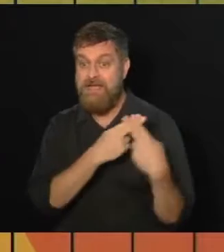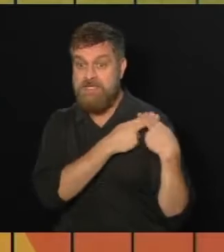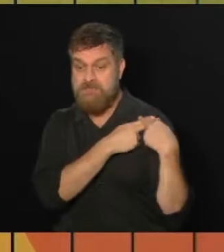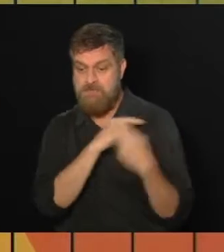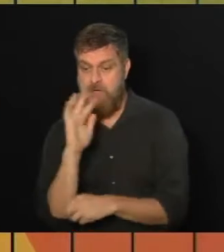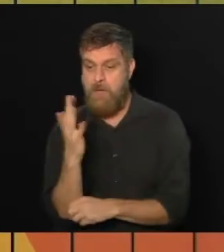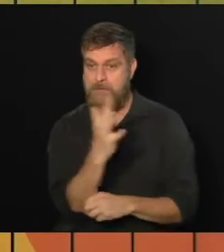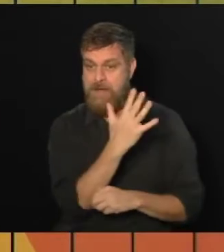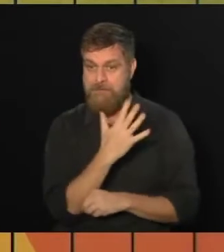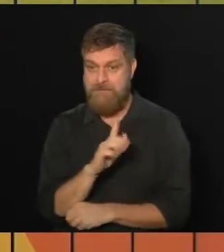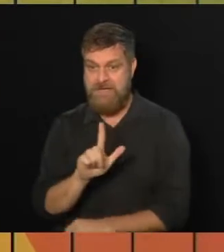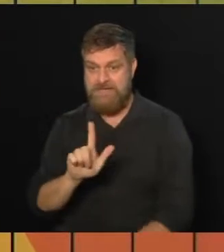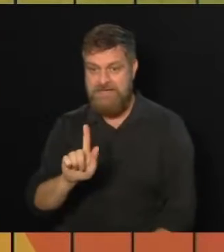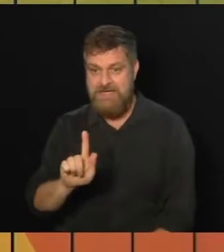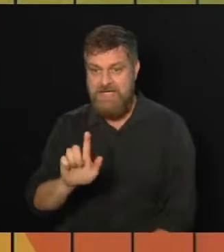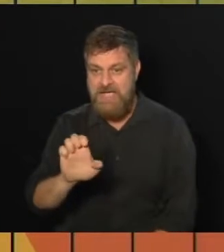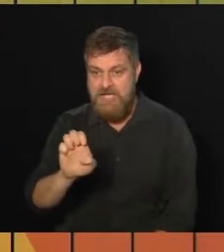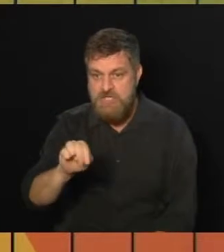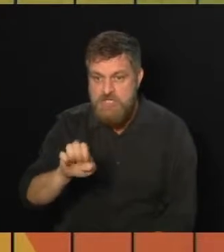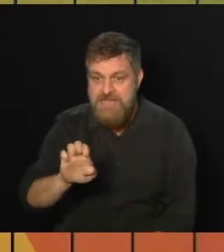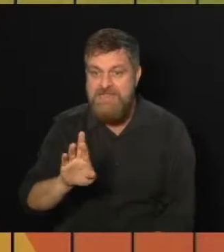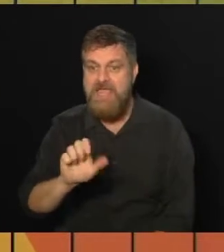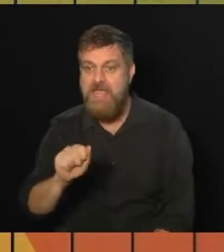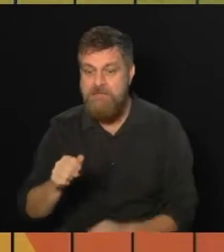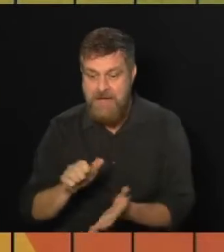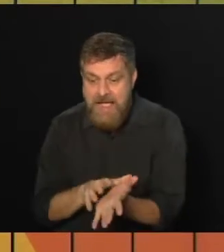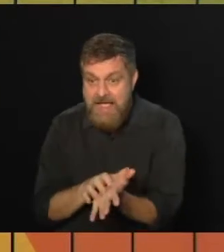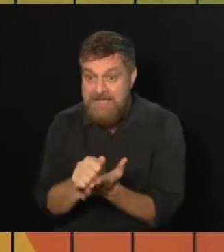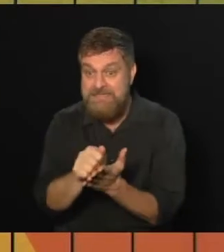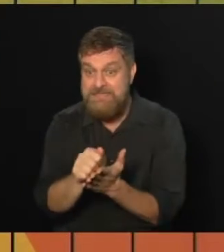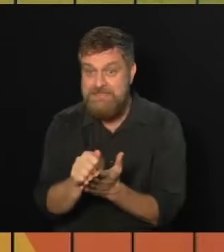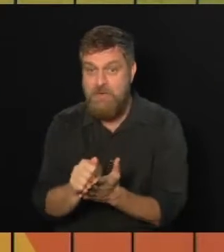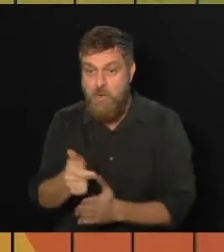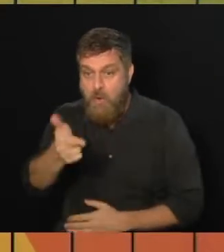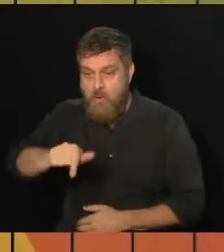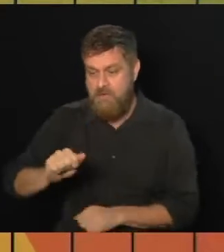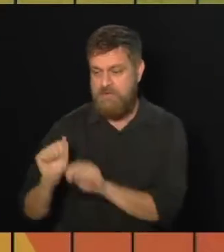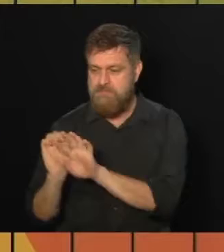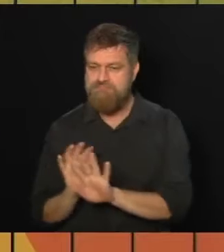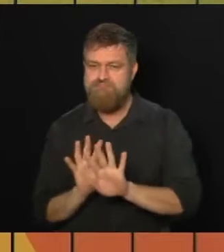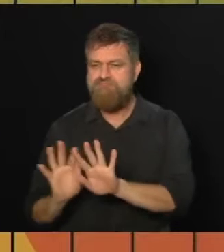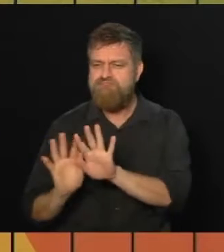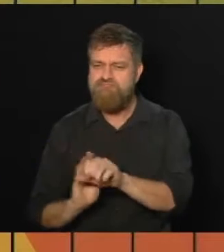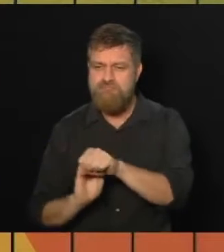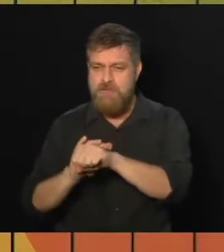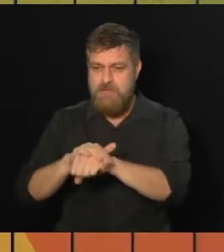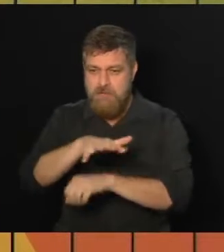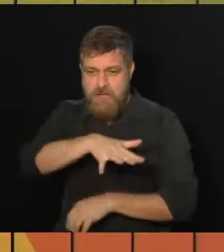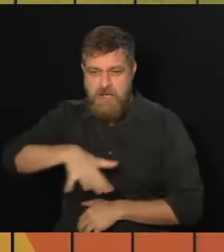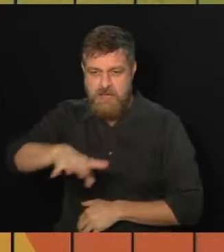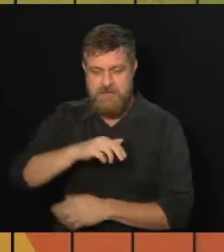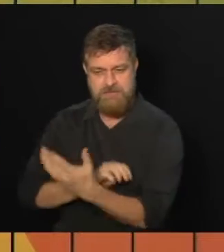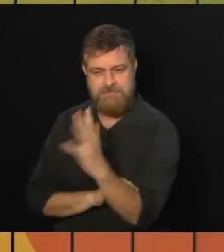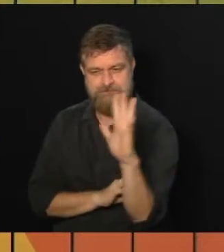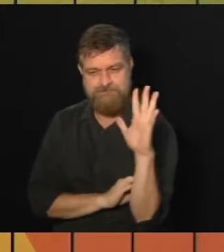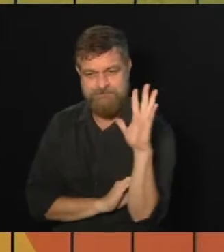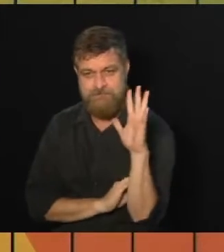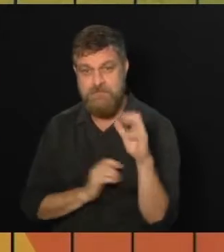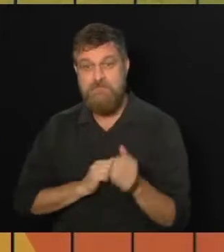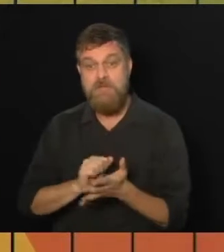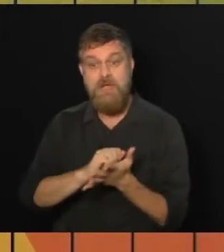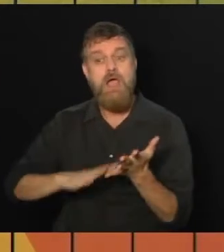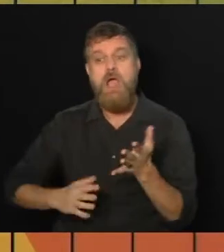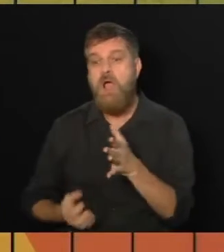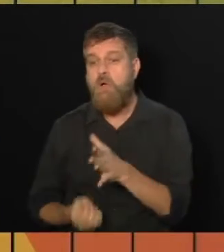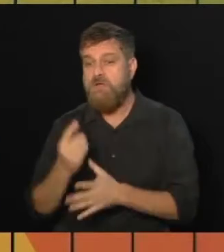Genebra, abriu hoje as inscrições para mais uma edição da Caminhada Noturna na Área Verde. A atividade acontece no